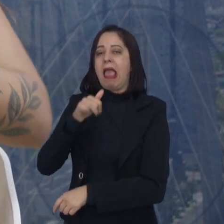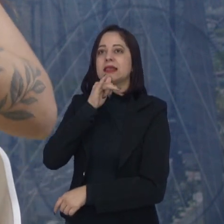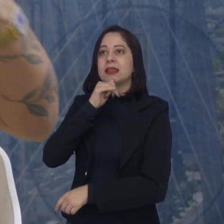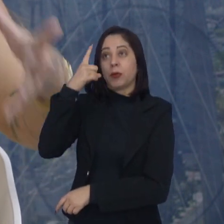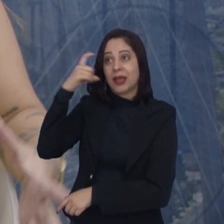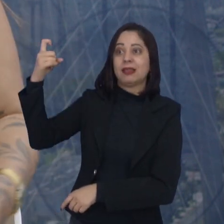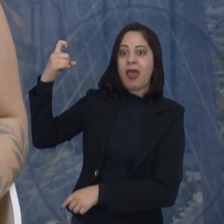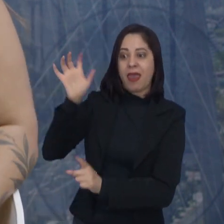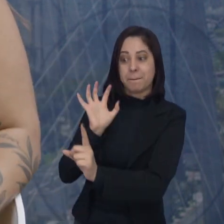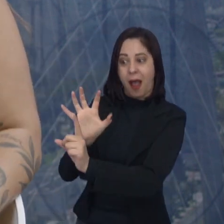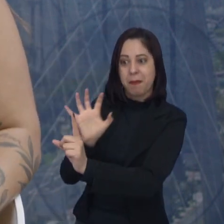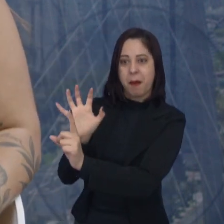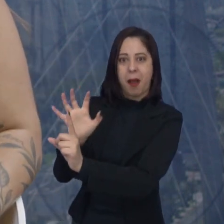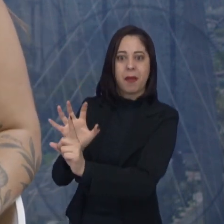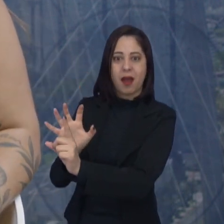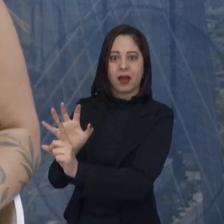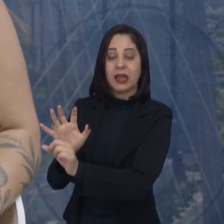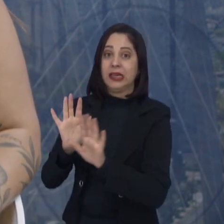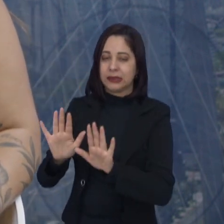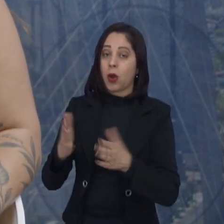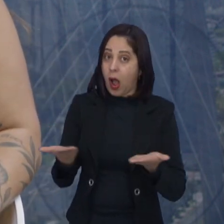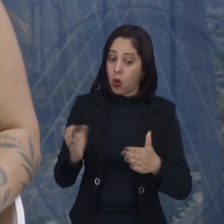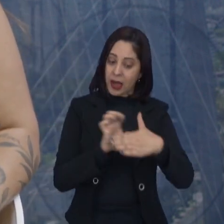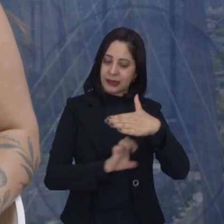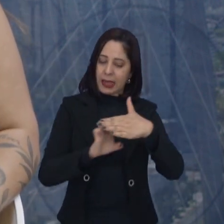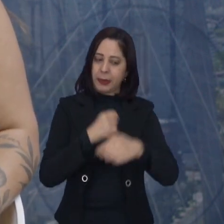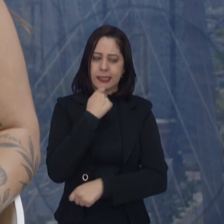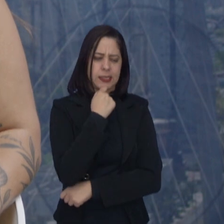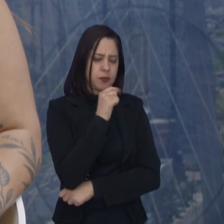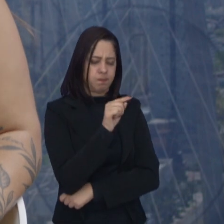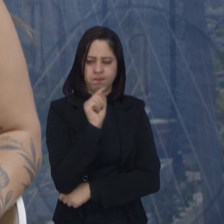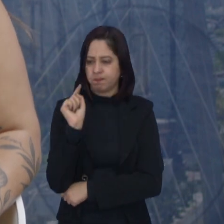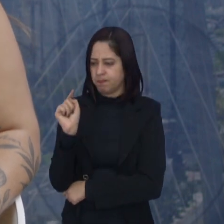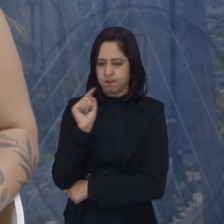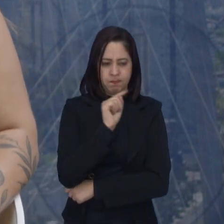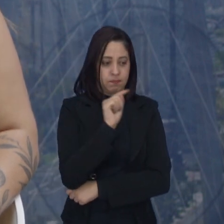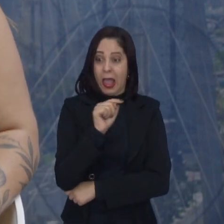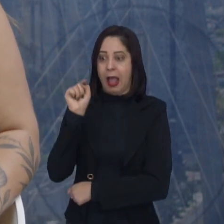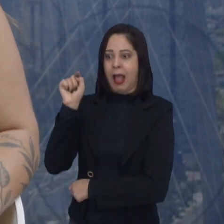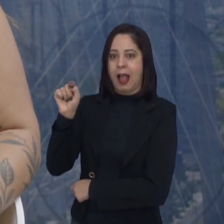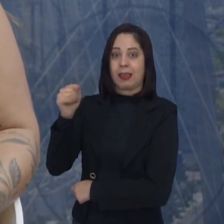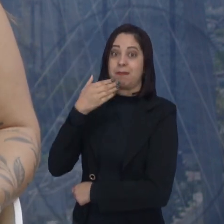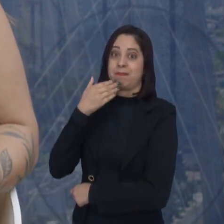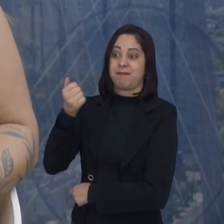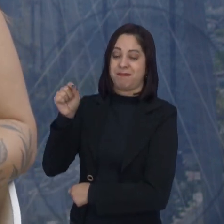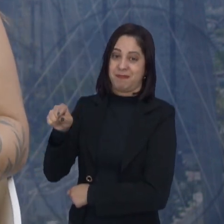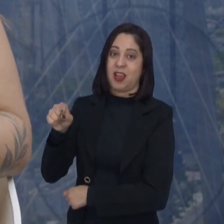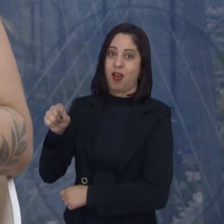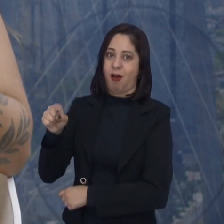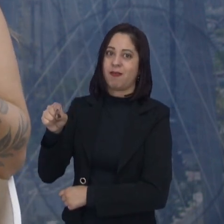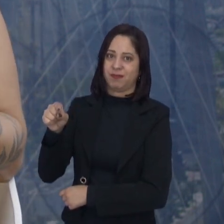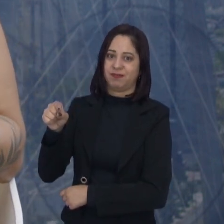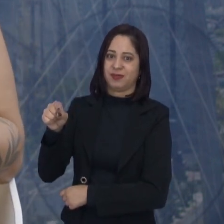fazer a pessoa ir num evento. Então, hoje, as empresas, elas começaram a entender que o micro-influenciador e o nano-influenciador têm taxas de conversões,